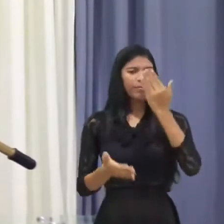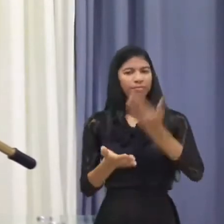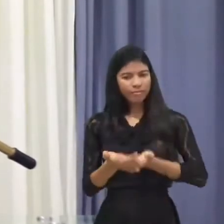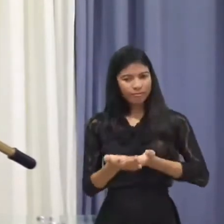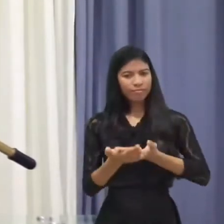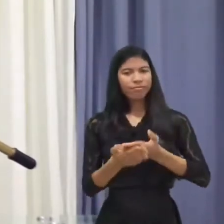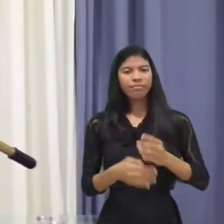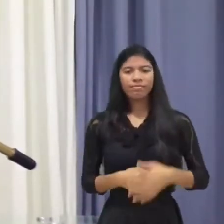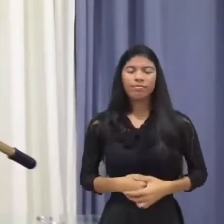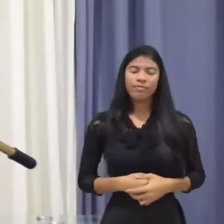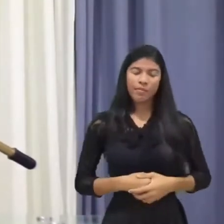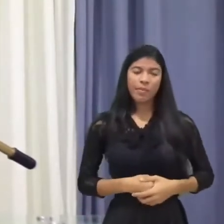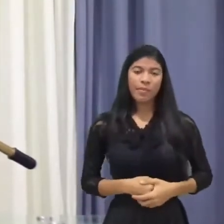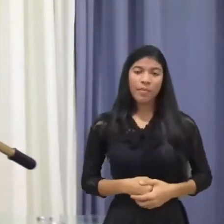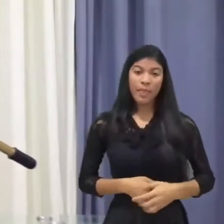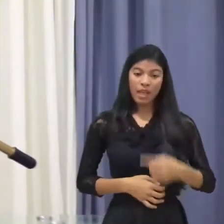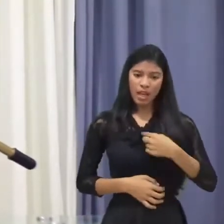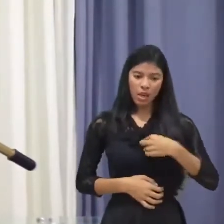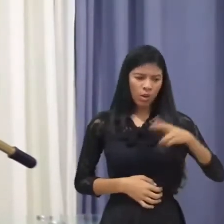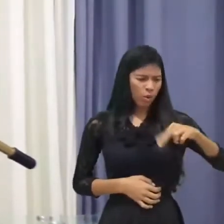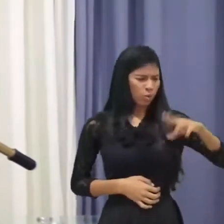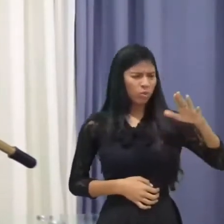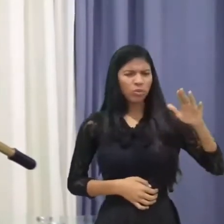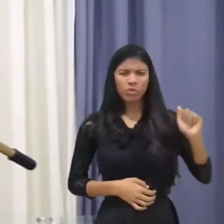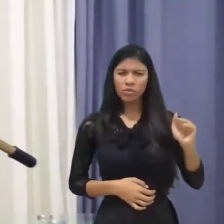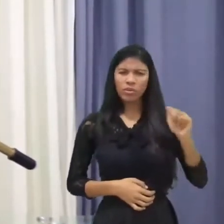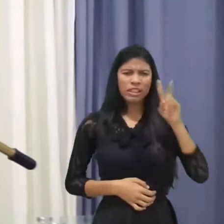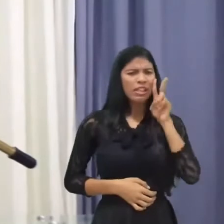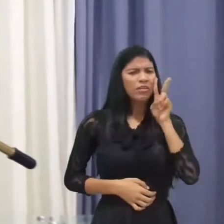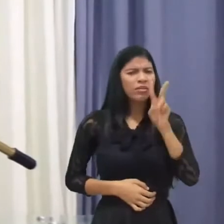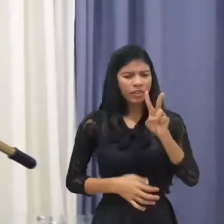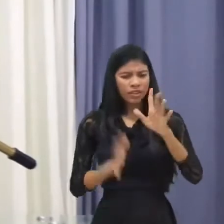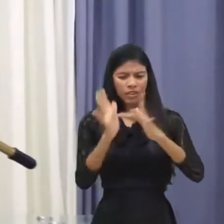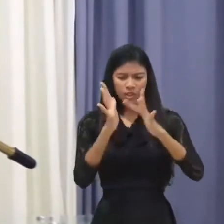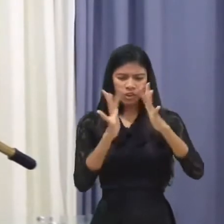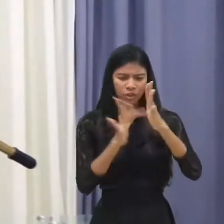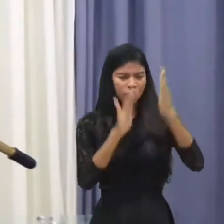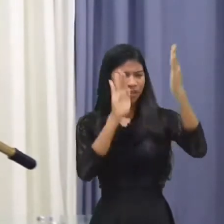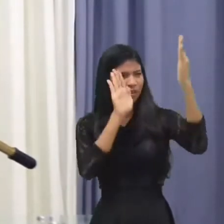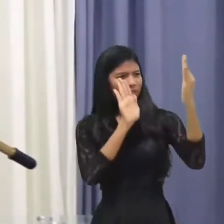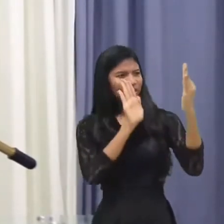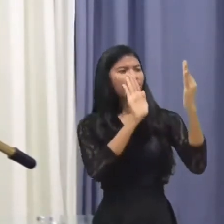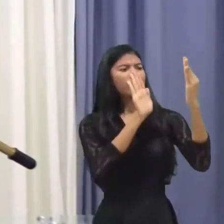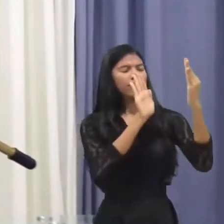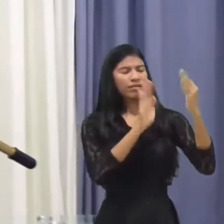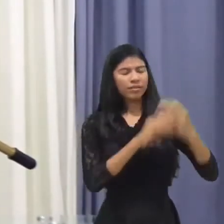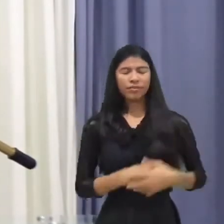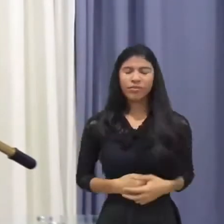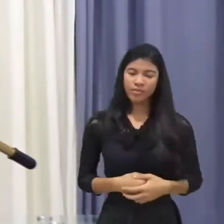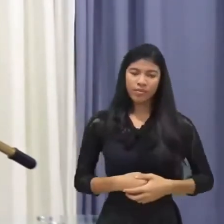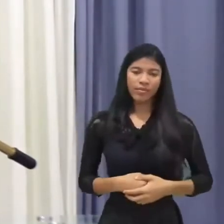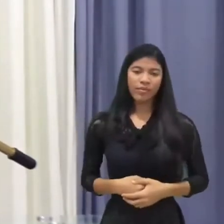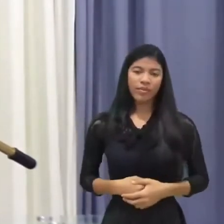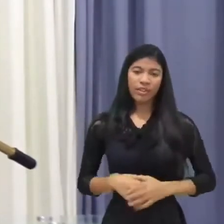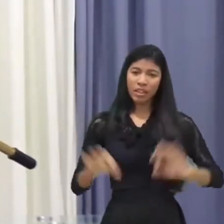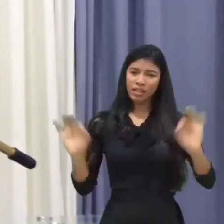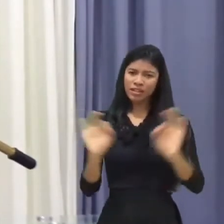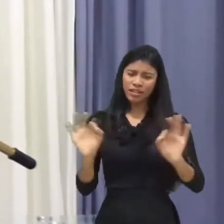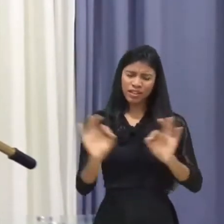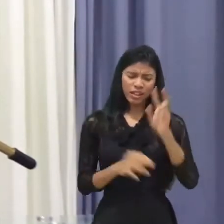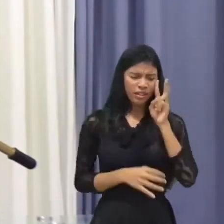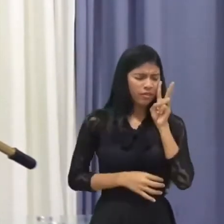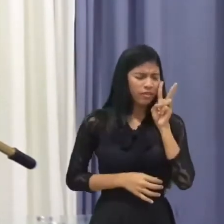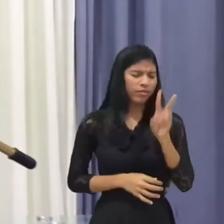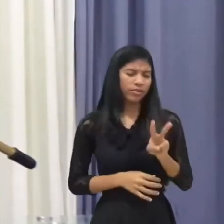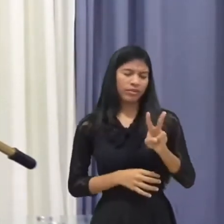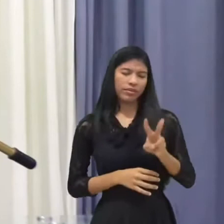Isto me inclui, porque eu nunca vi o Senhor face a face. A maioria dos crentes nunca viram Jesus face a